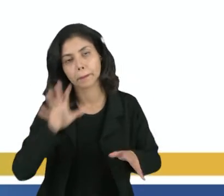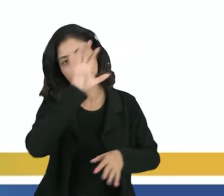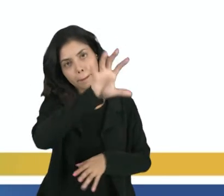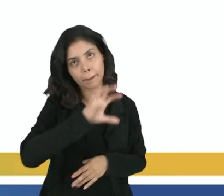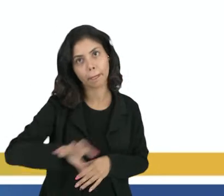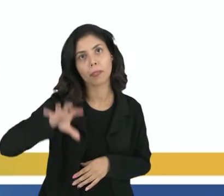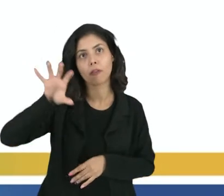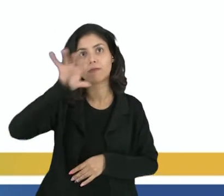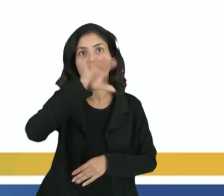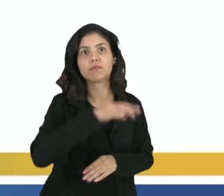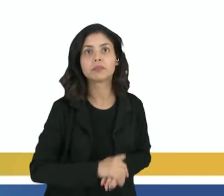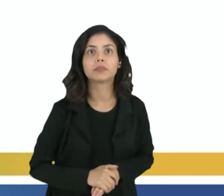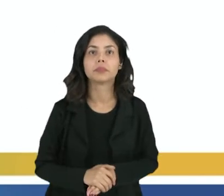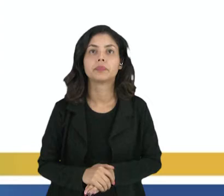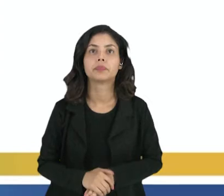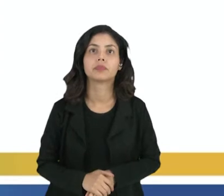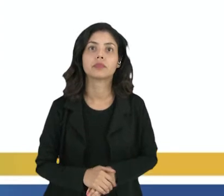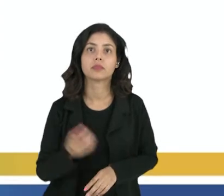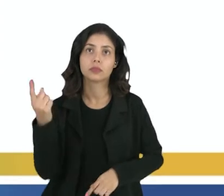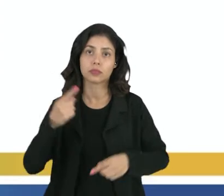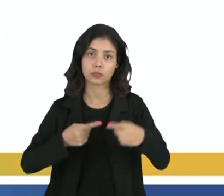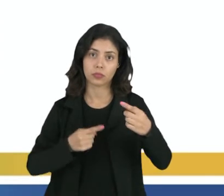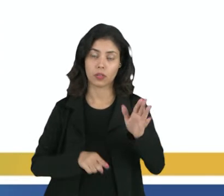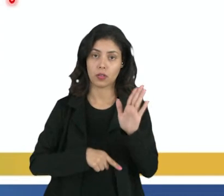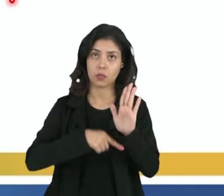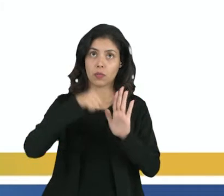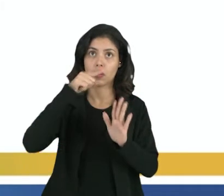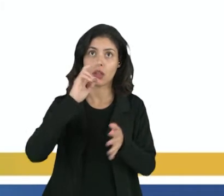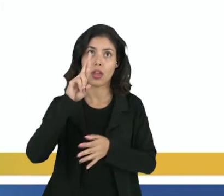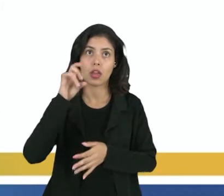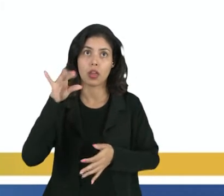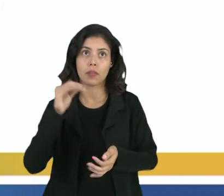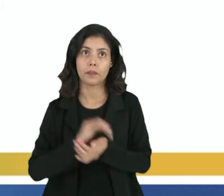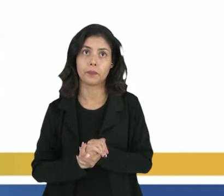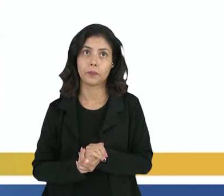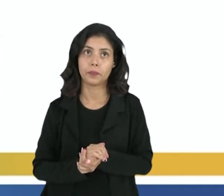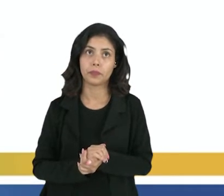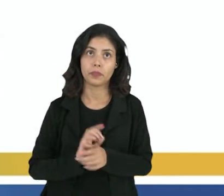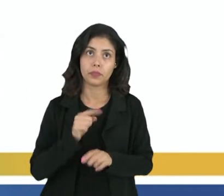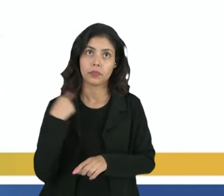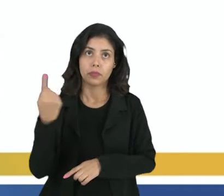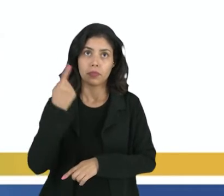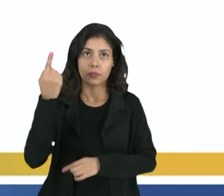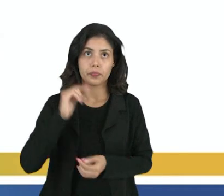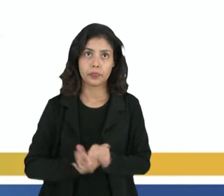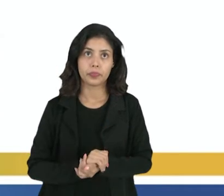recursos hídricos na região. A elevada incidência de radiação, alta